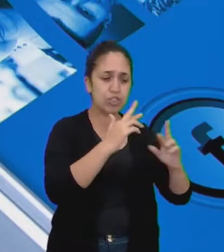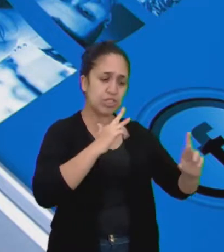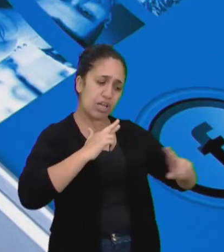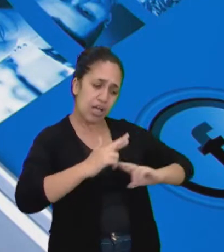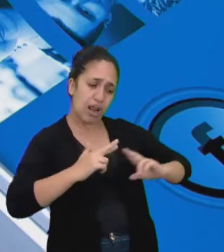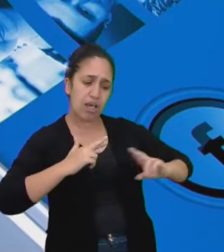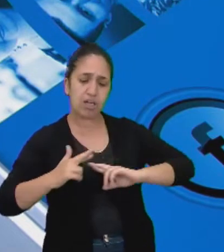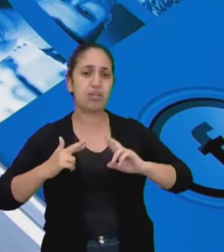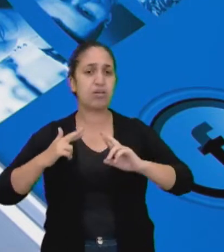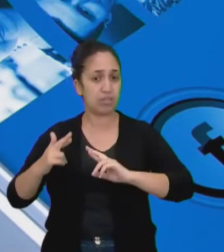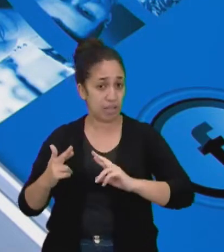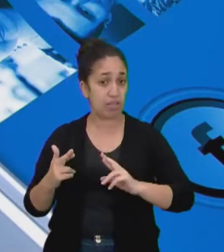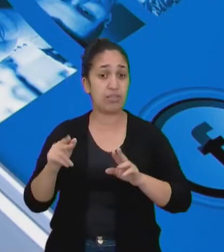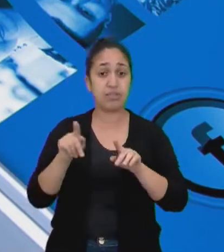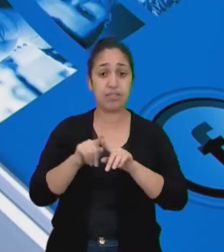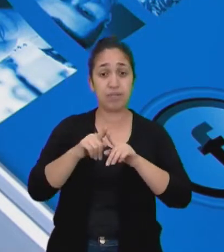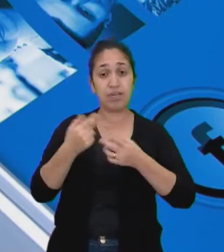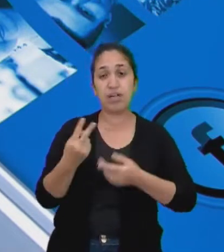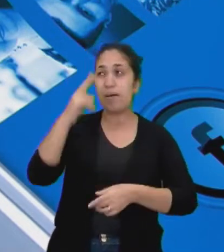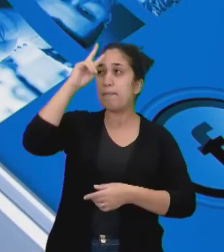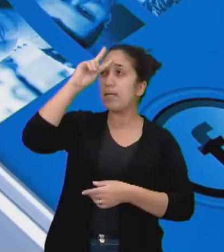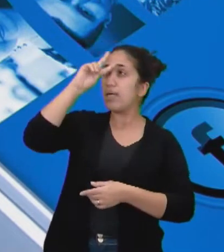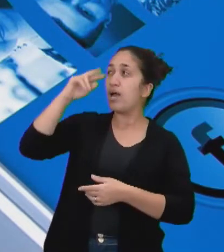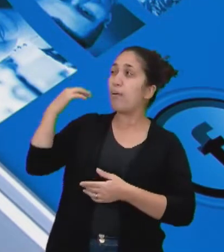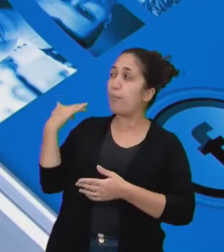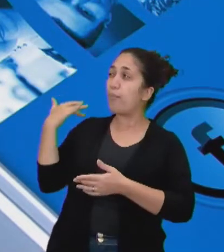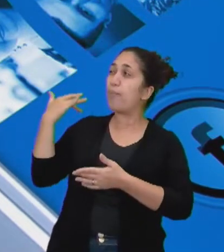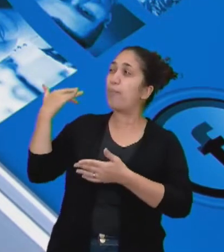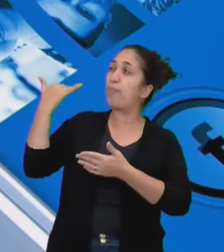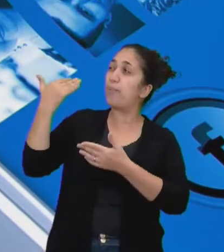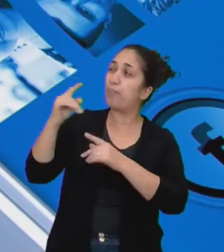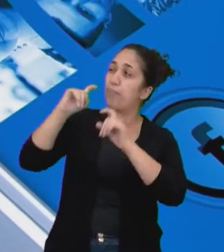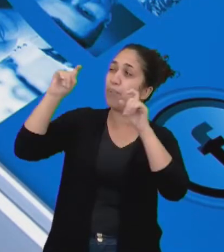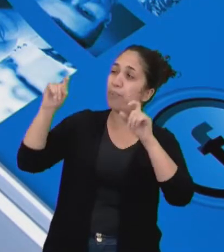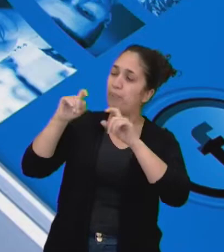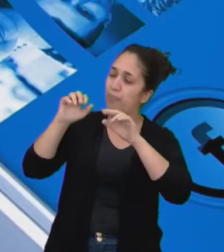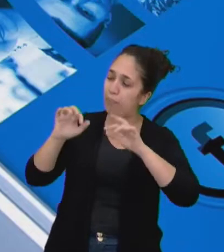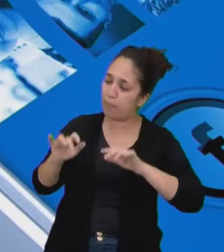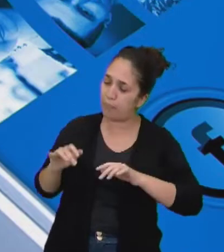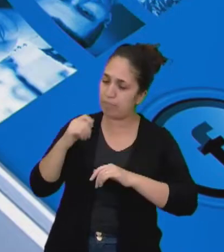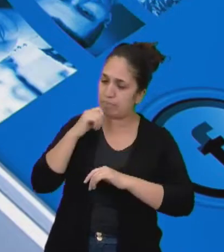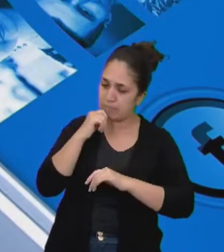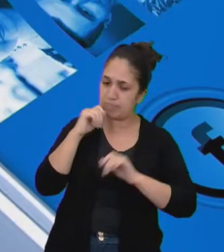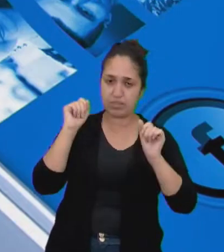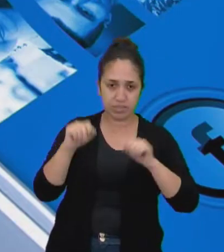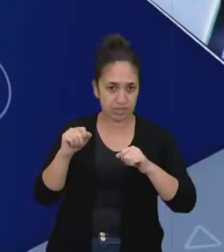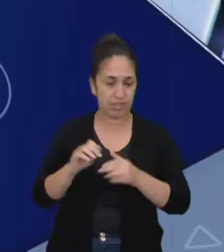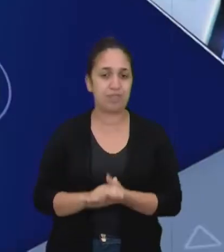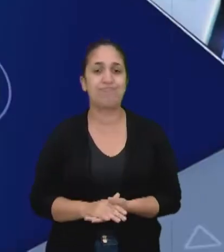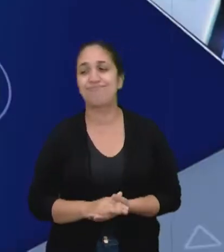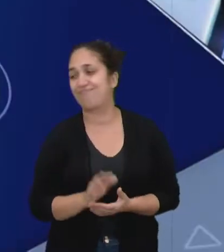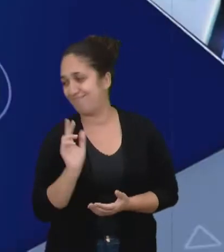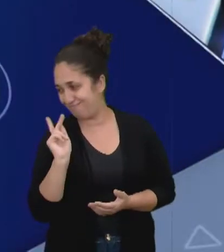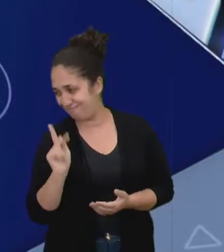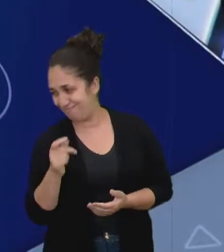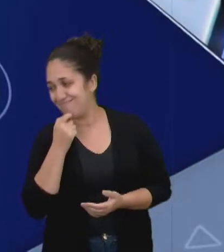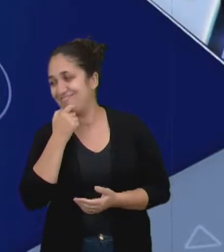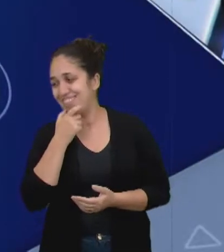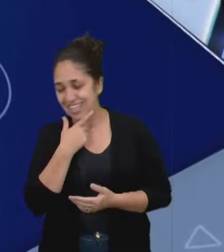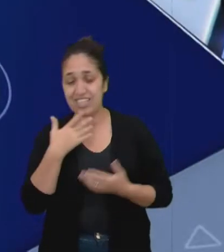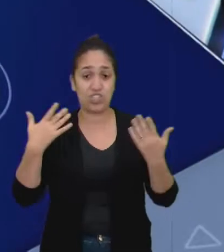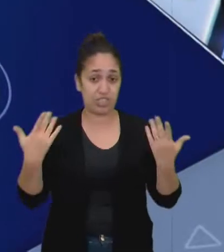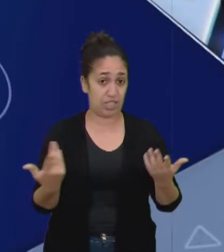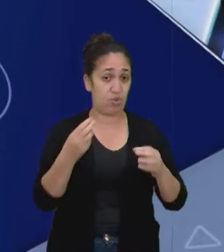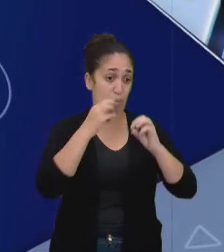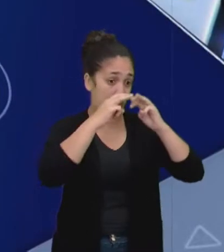imagem, através também da minha história digital, com o que eu posso nas redes sociais, né, Prof. Fernanda? É verdade, é marketing digital e pessoal,